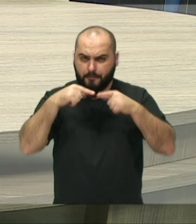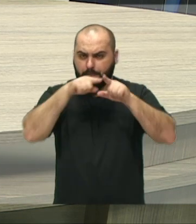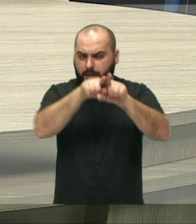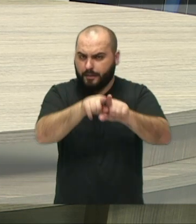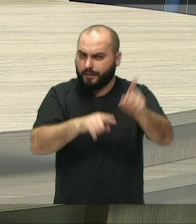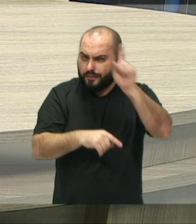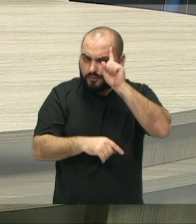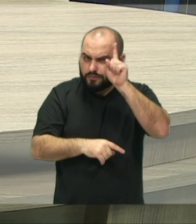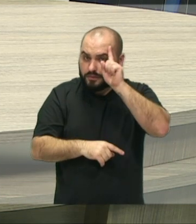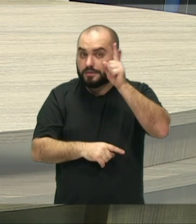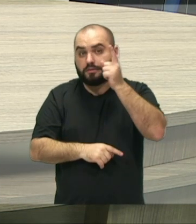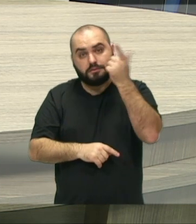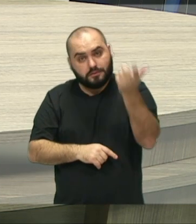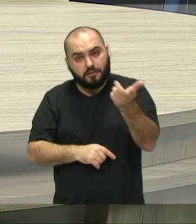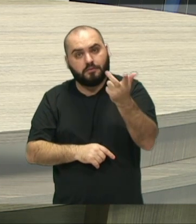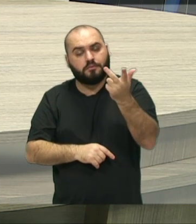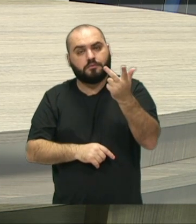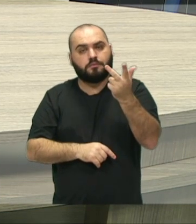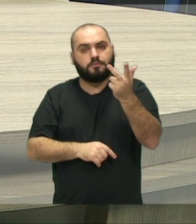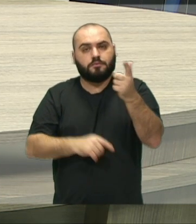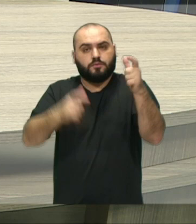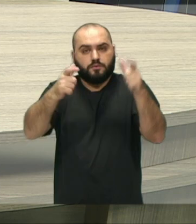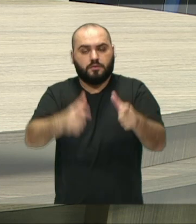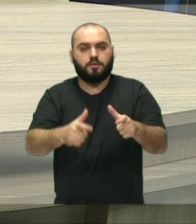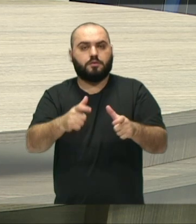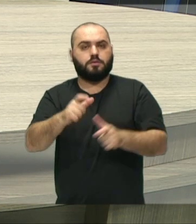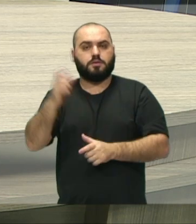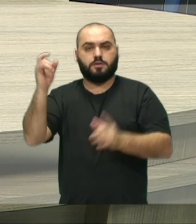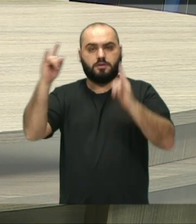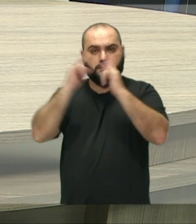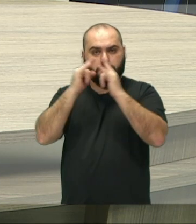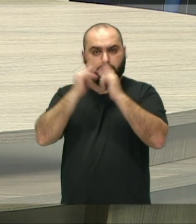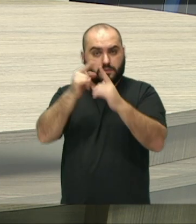assim, com o pessoal do Instituto Cidade Sustentável